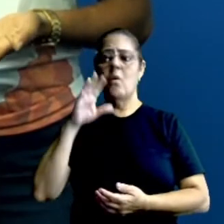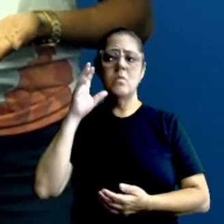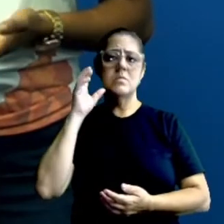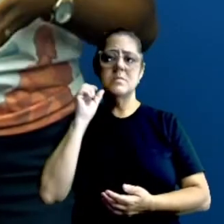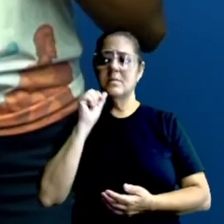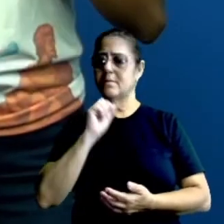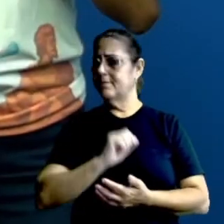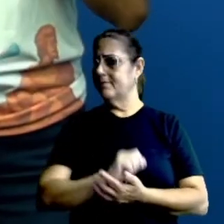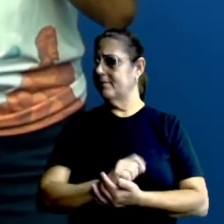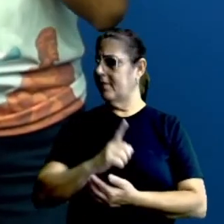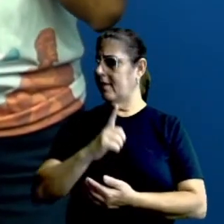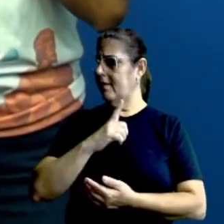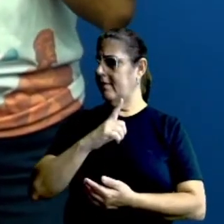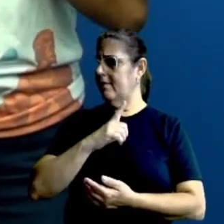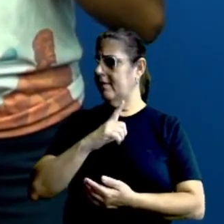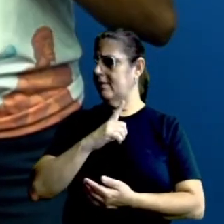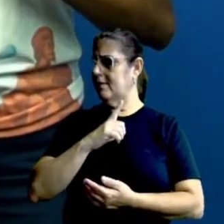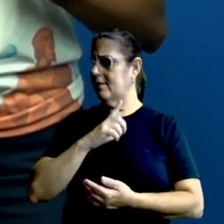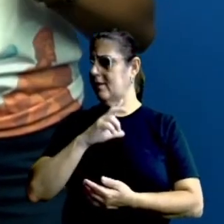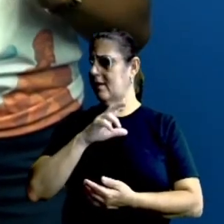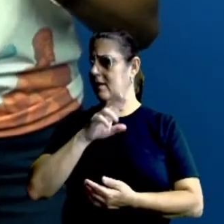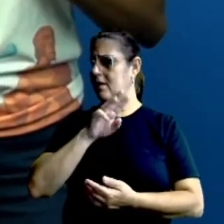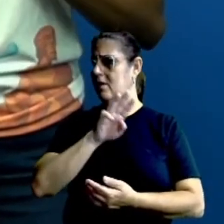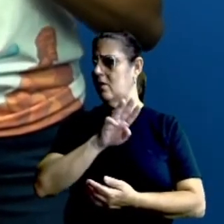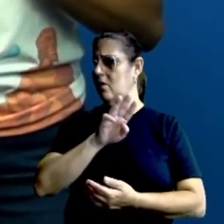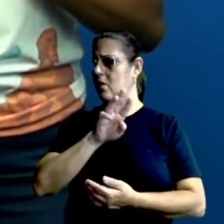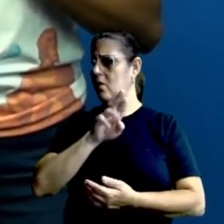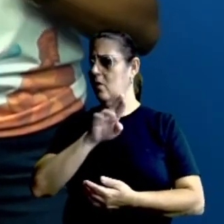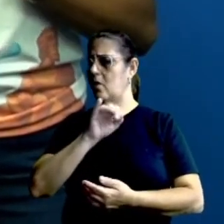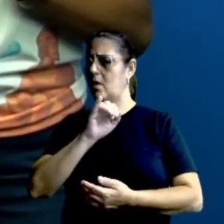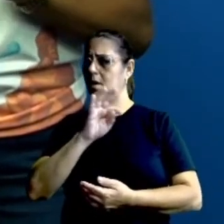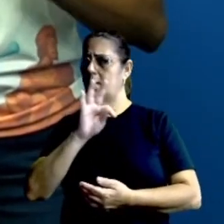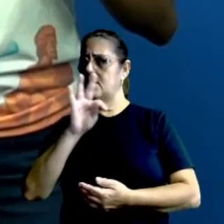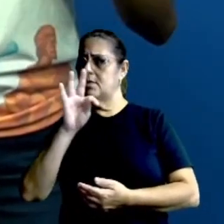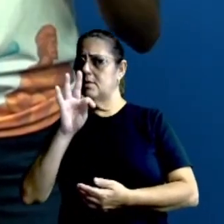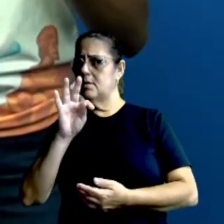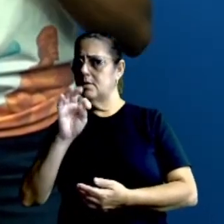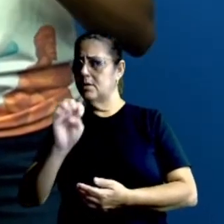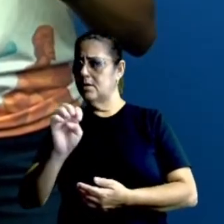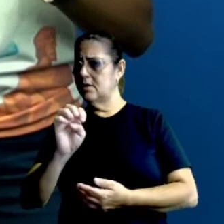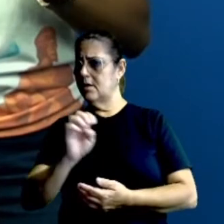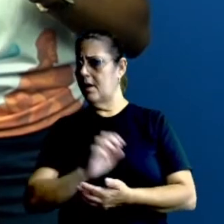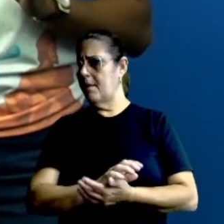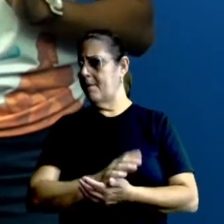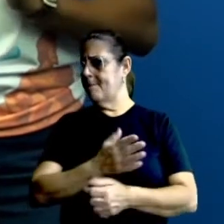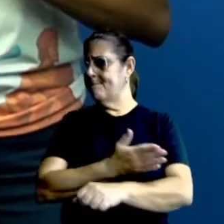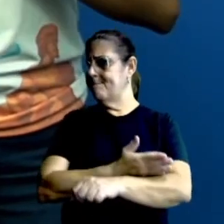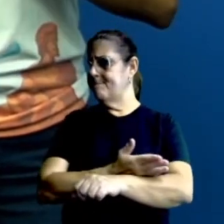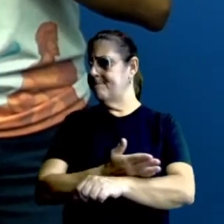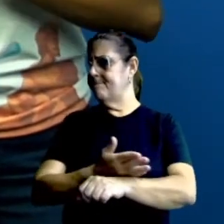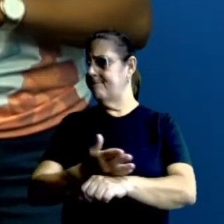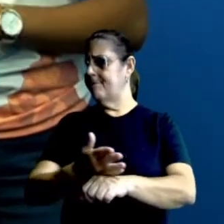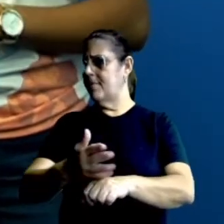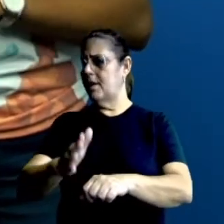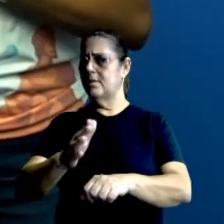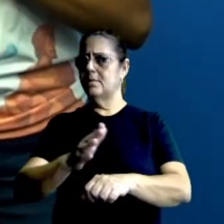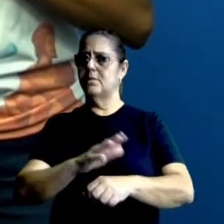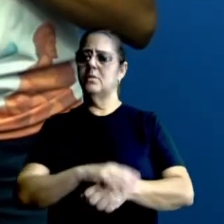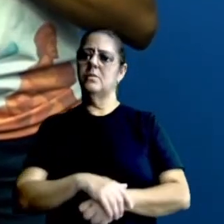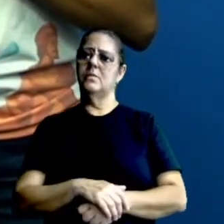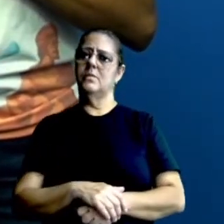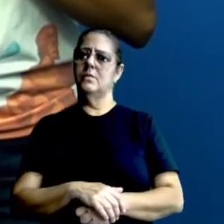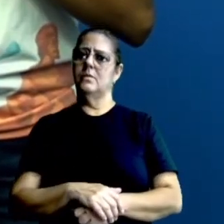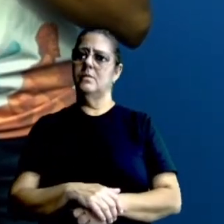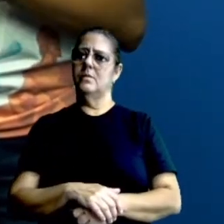também Hit então muito cuidado com verbo escrever porque a palavra branco é muito confundida então uai